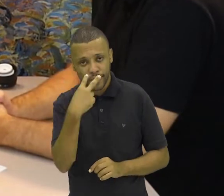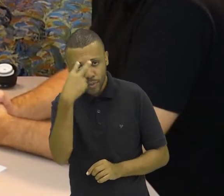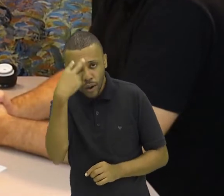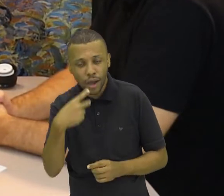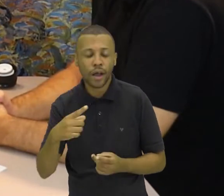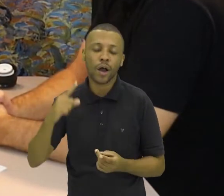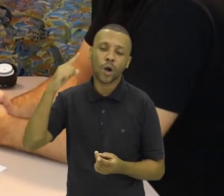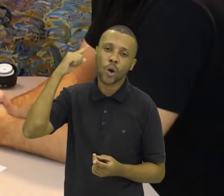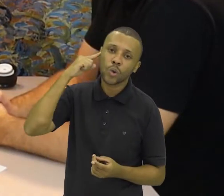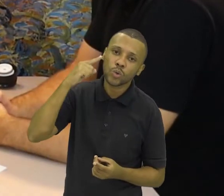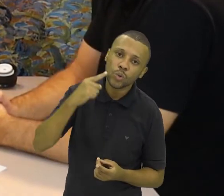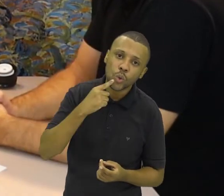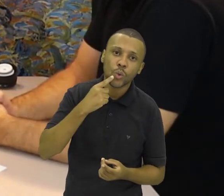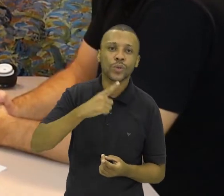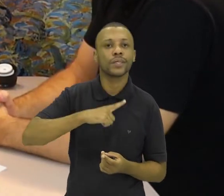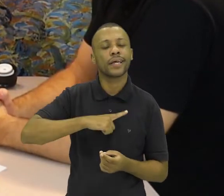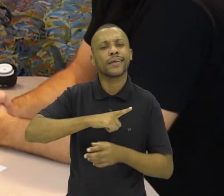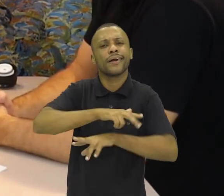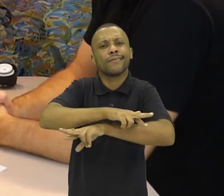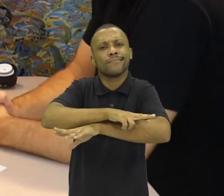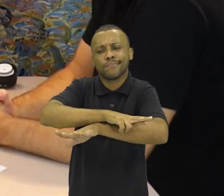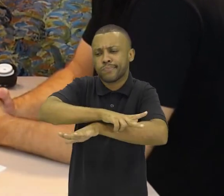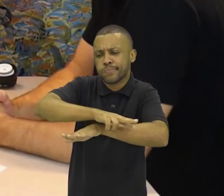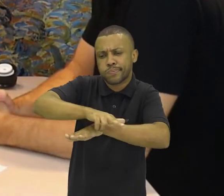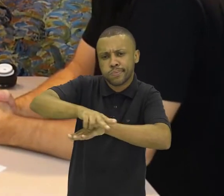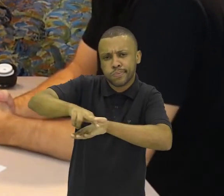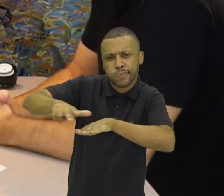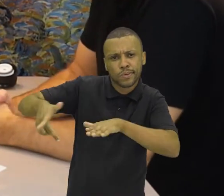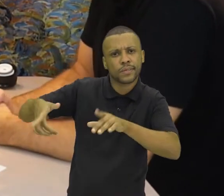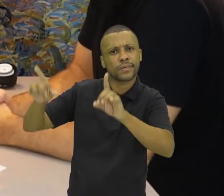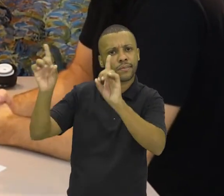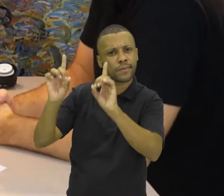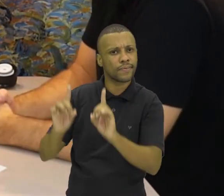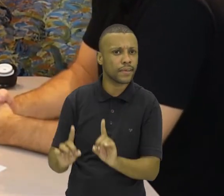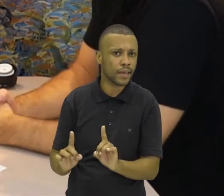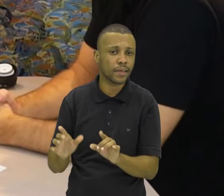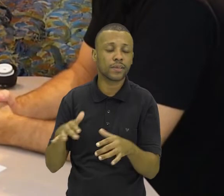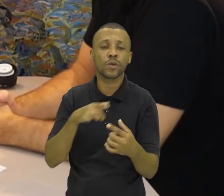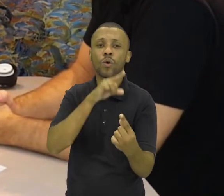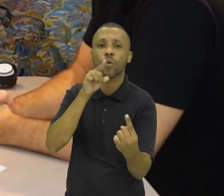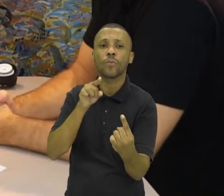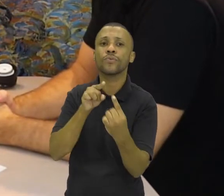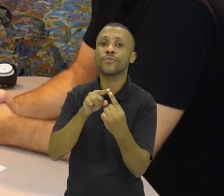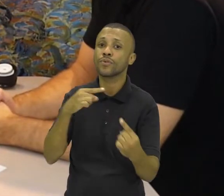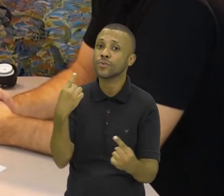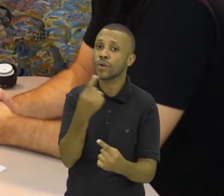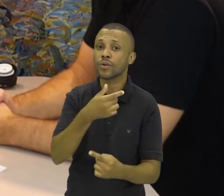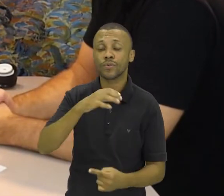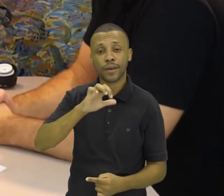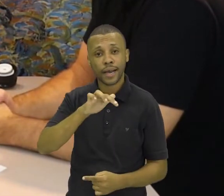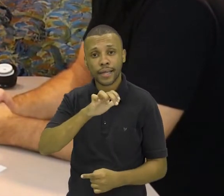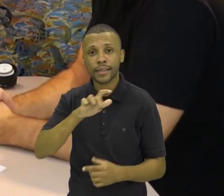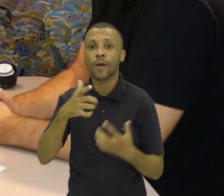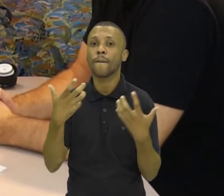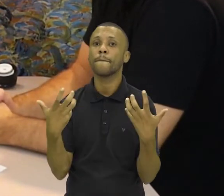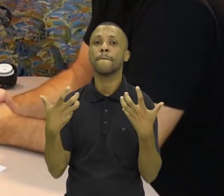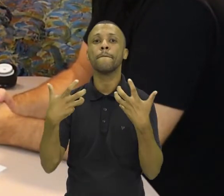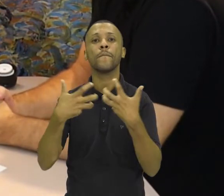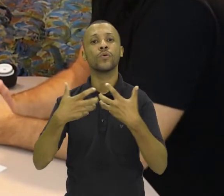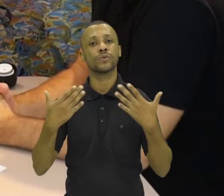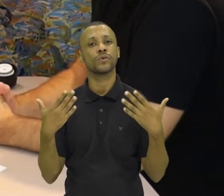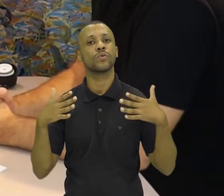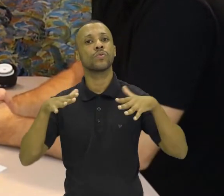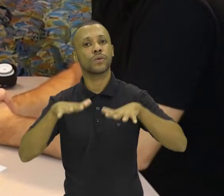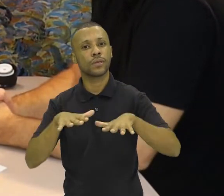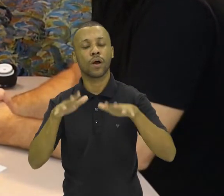deficiência intelectual. Tem as múltiplas. Tem as múltiplas. Tá? E esse é o nosso propósito, o propósito do canal